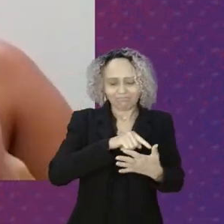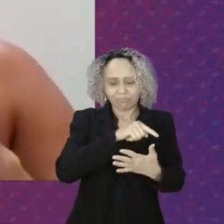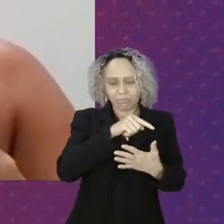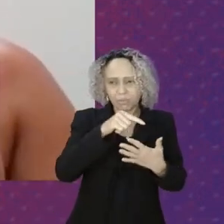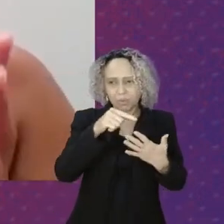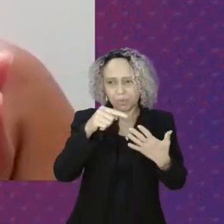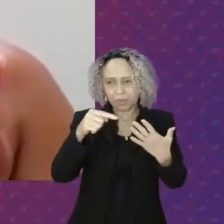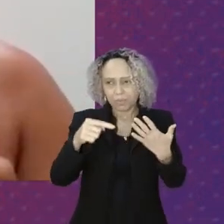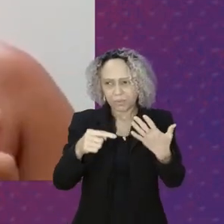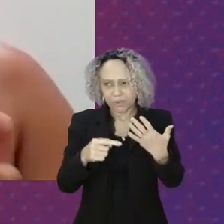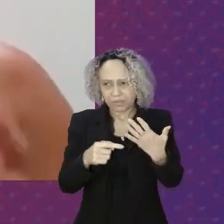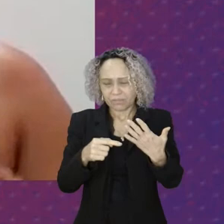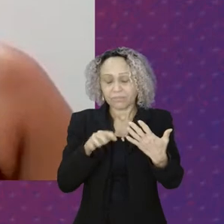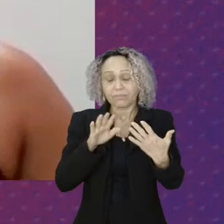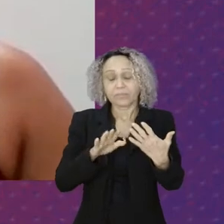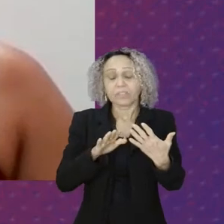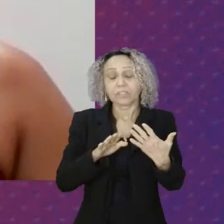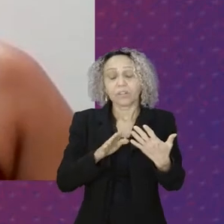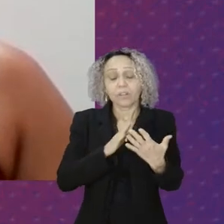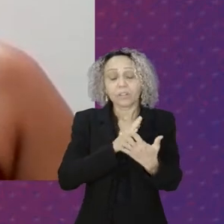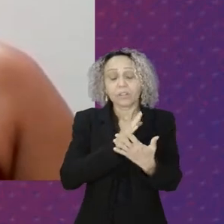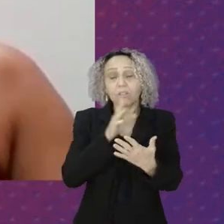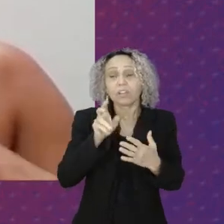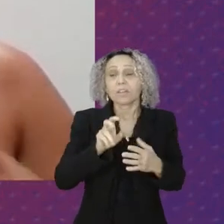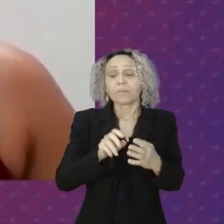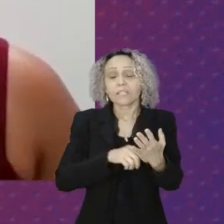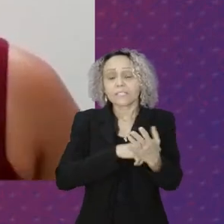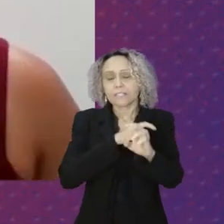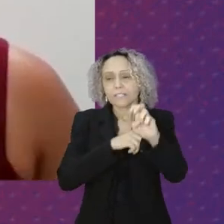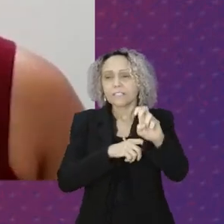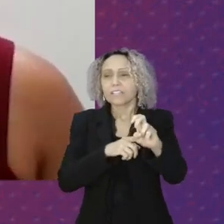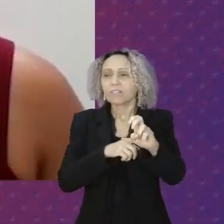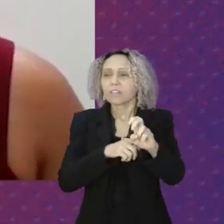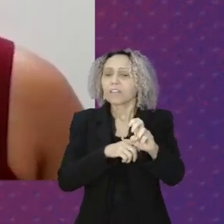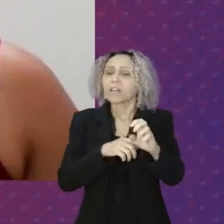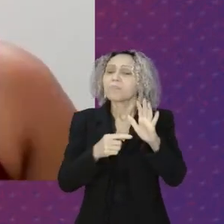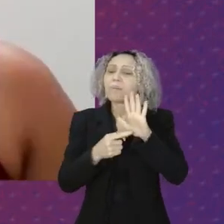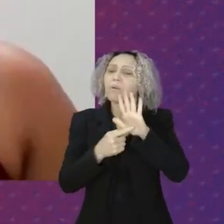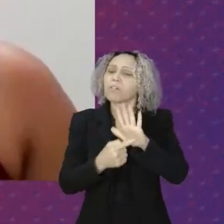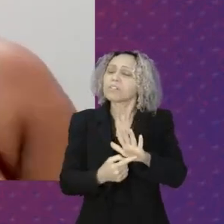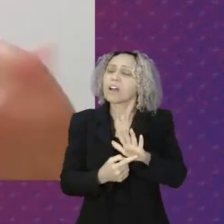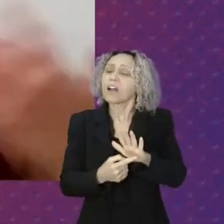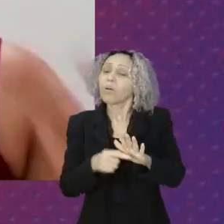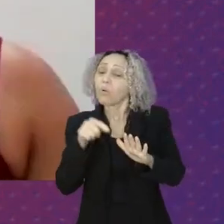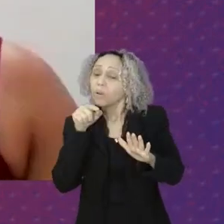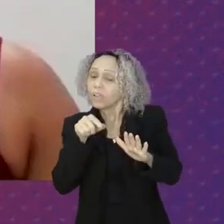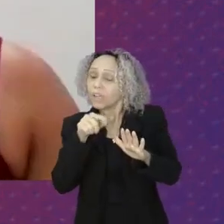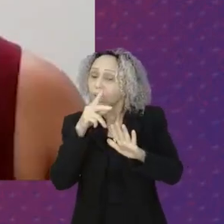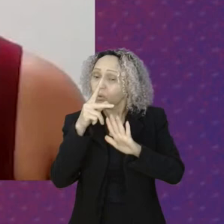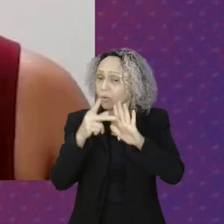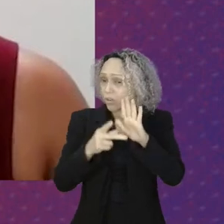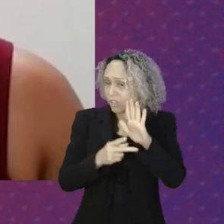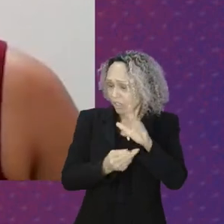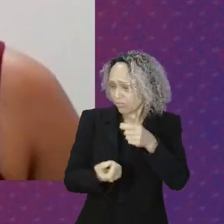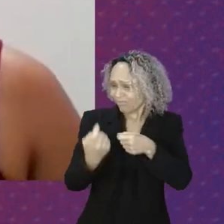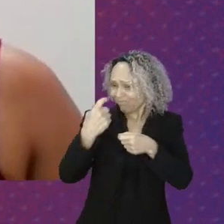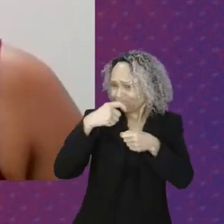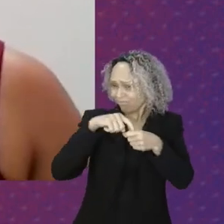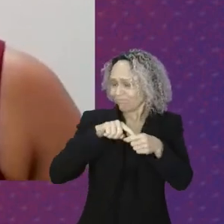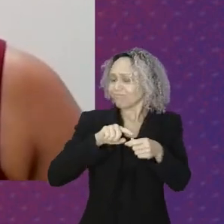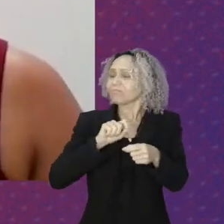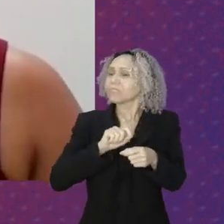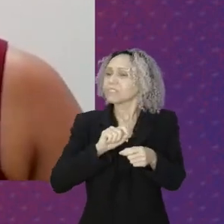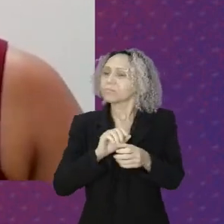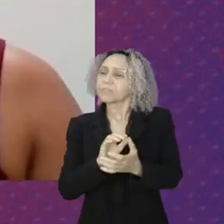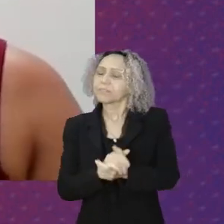para dar o norte, né, da atuação que o programa vai ter a partir dessa retomada. Eu vou aqui nessa nossa aula focar